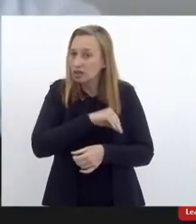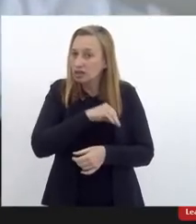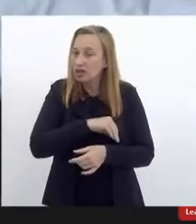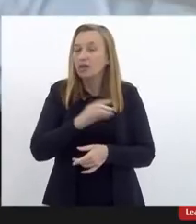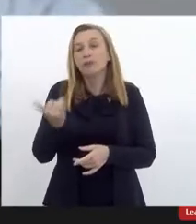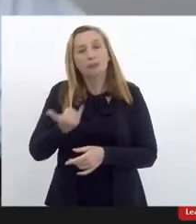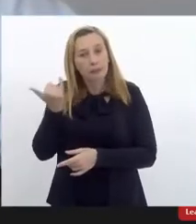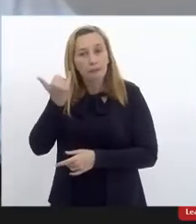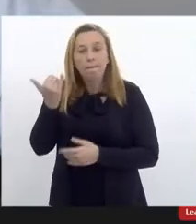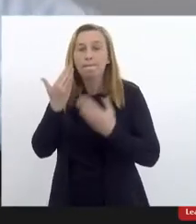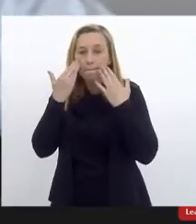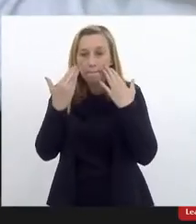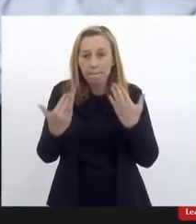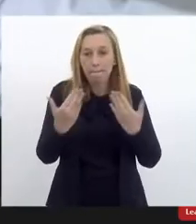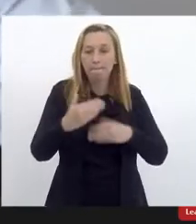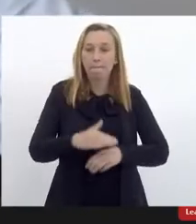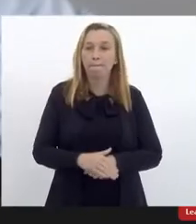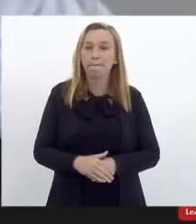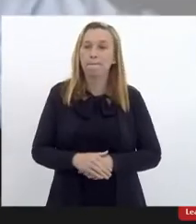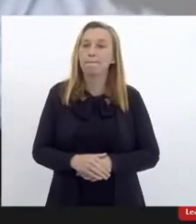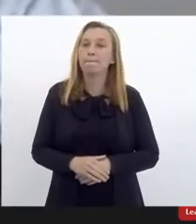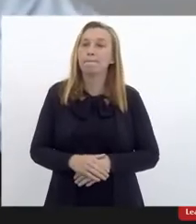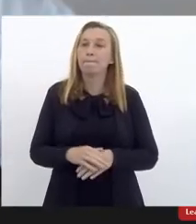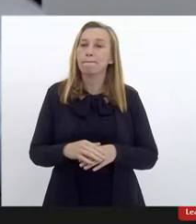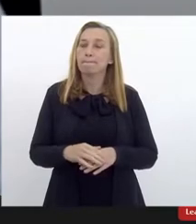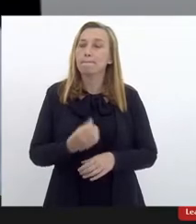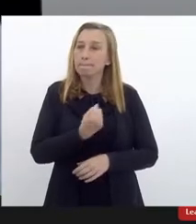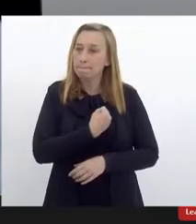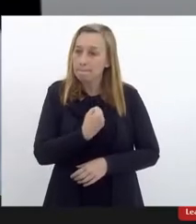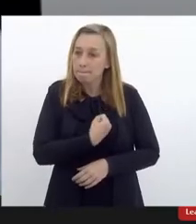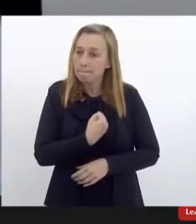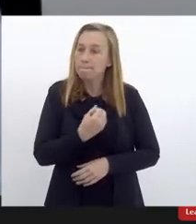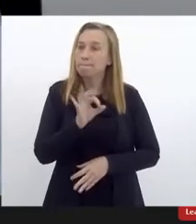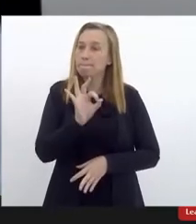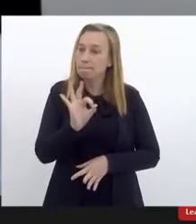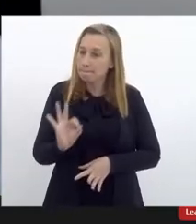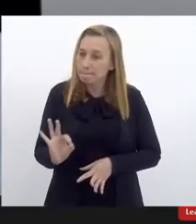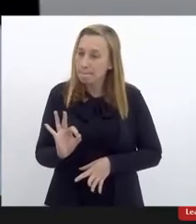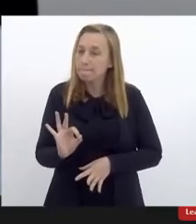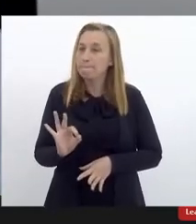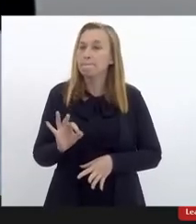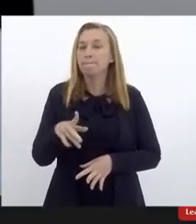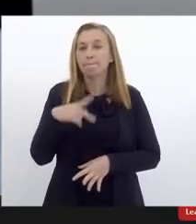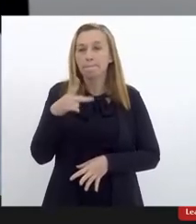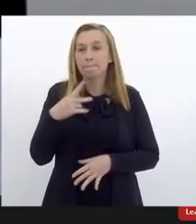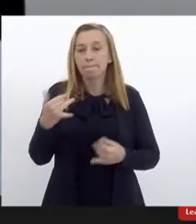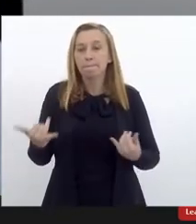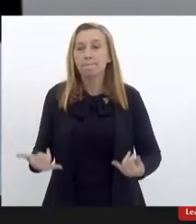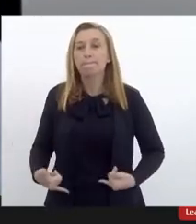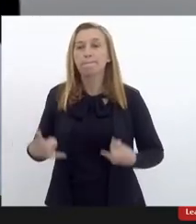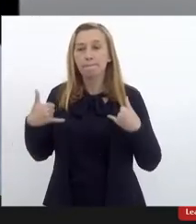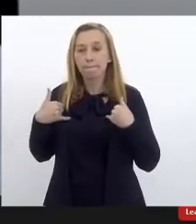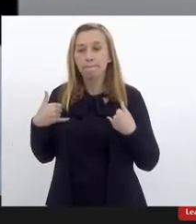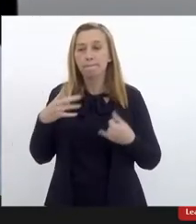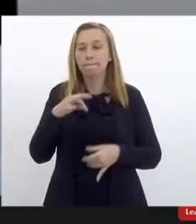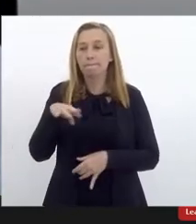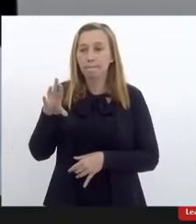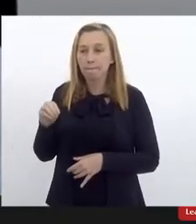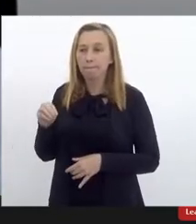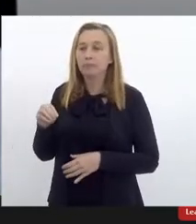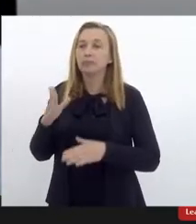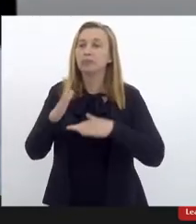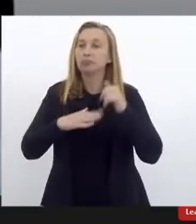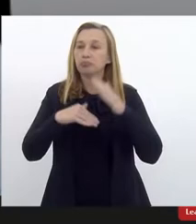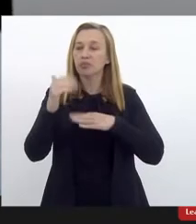importante apresentar as estatísticas, os percentuais, é importante manifestar orgulho por essa titulação dos profissionais da educação